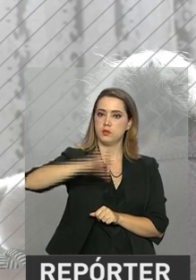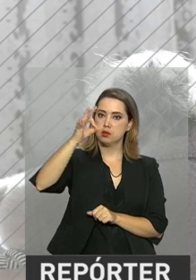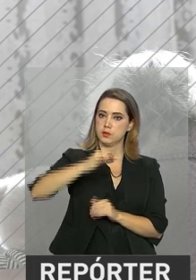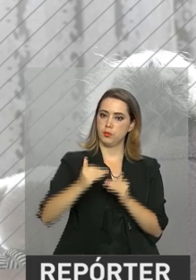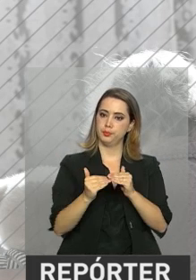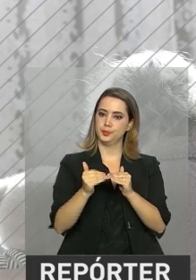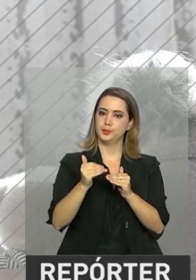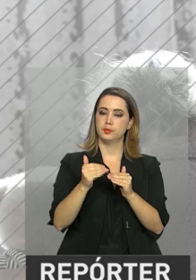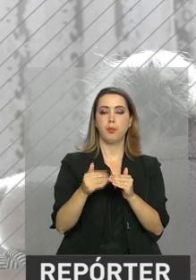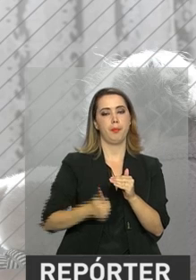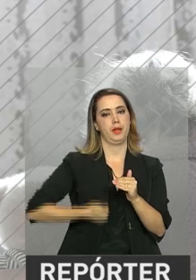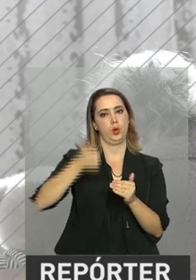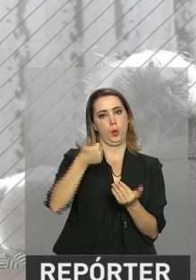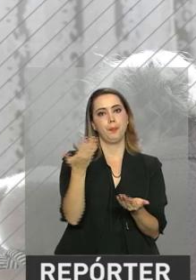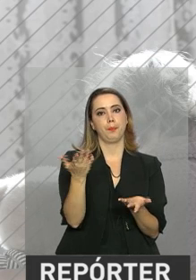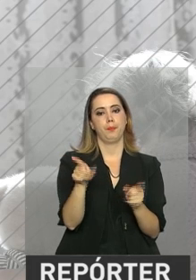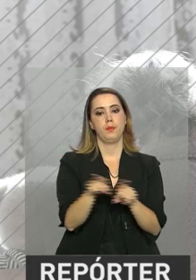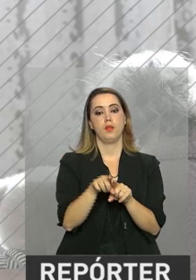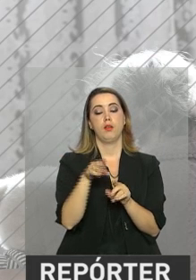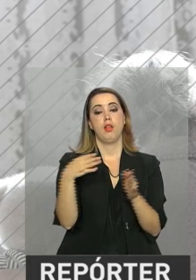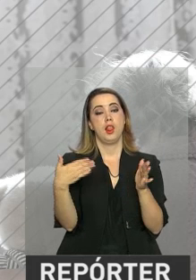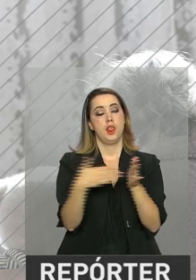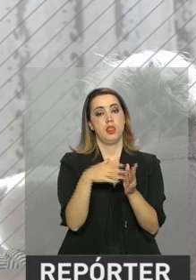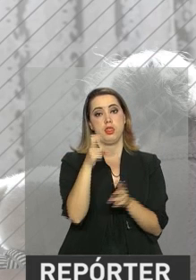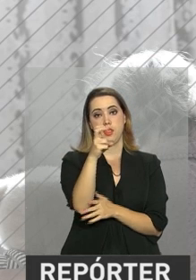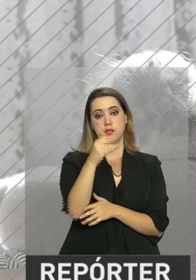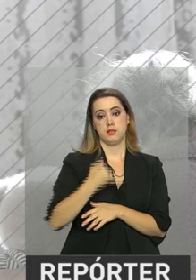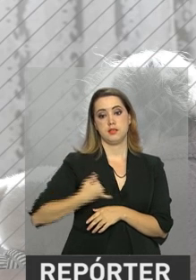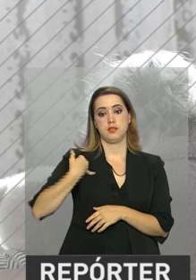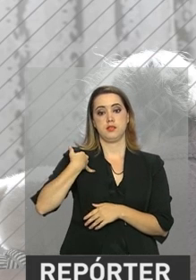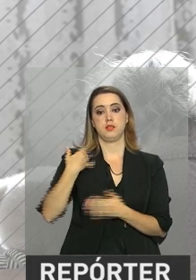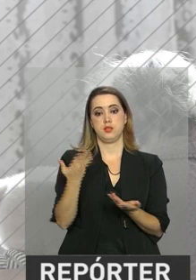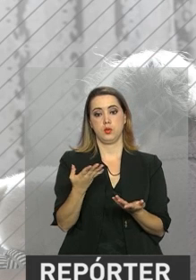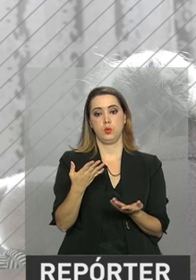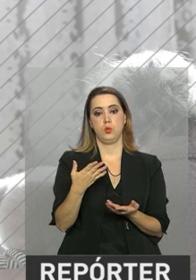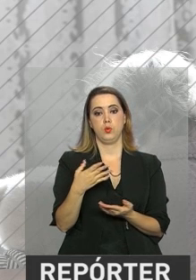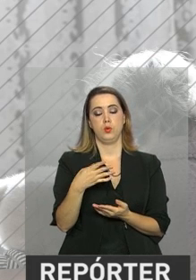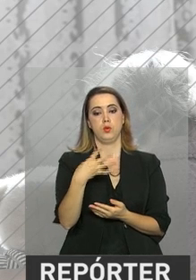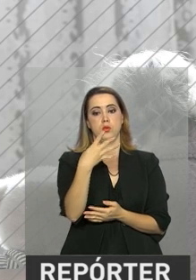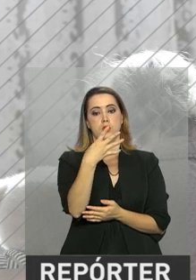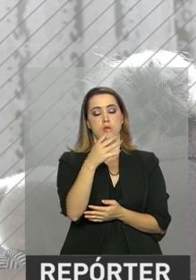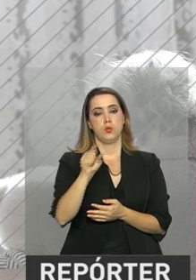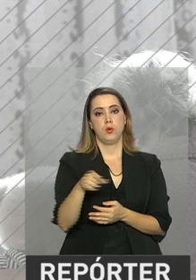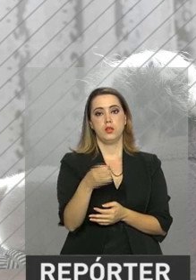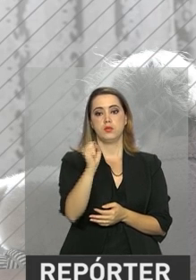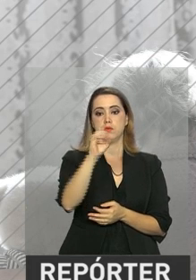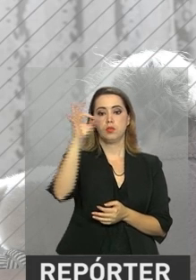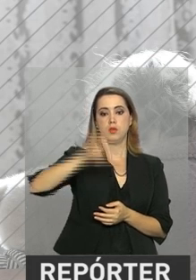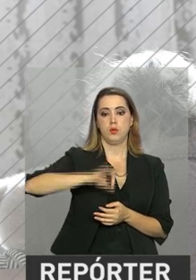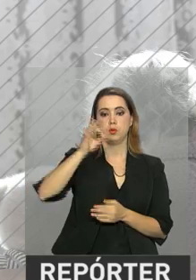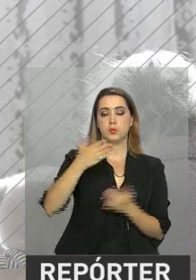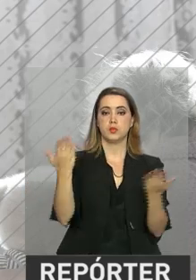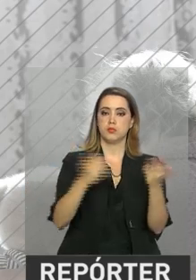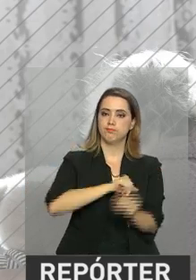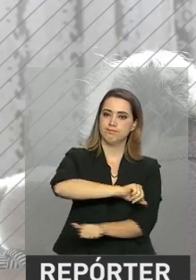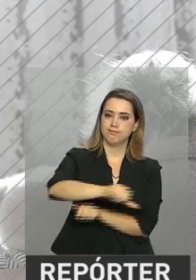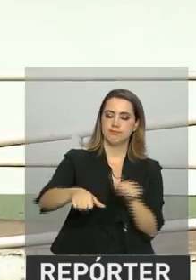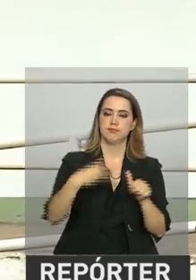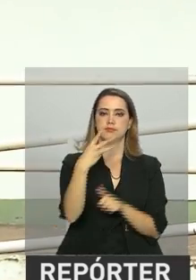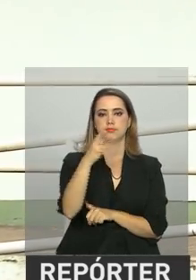2015 já na faixa de até 5 anos essa participação caiu de 4,8 para